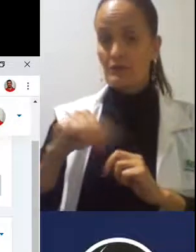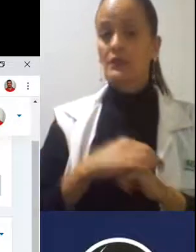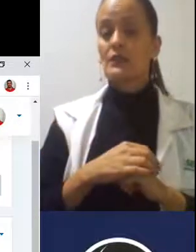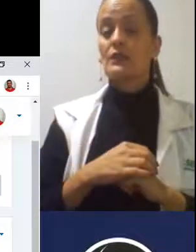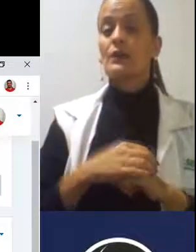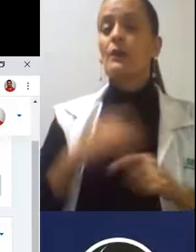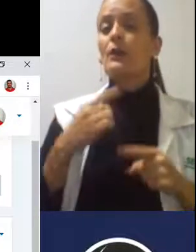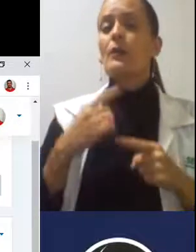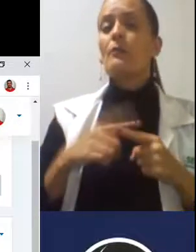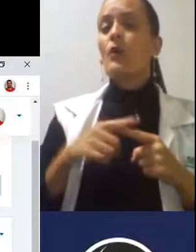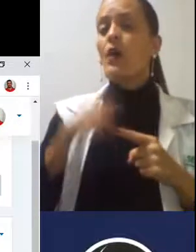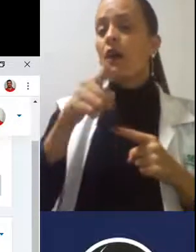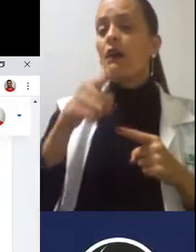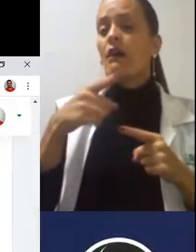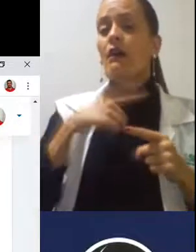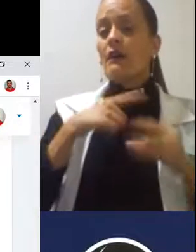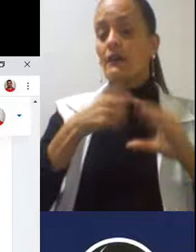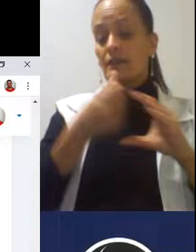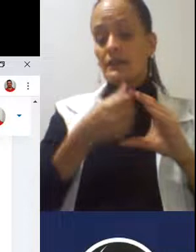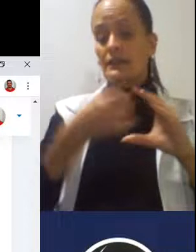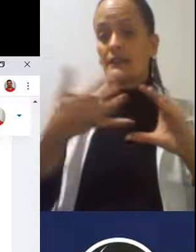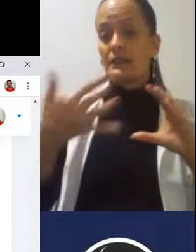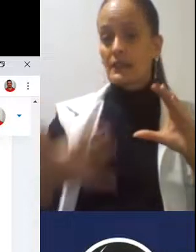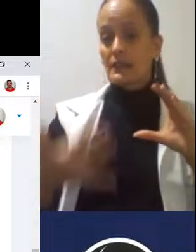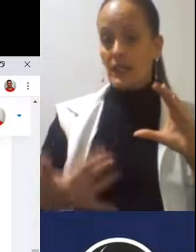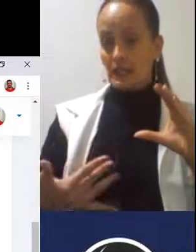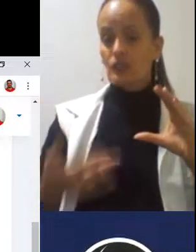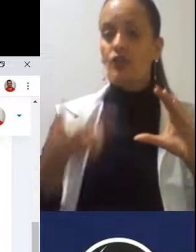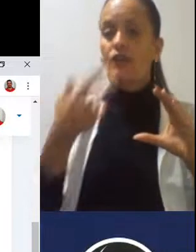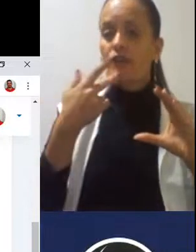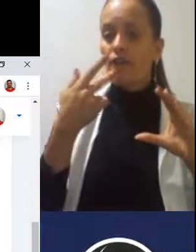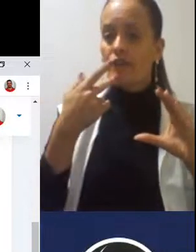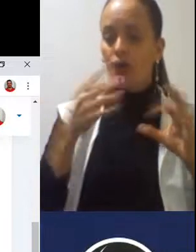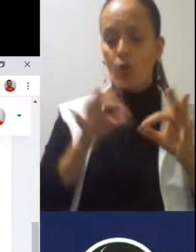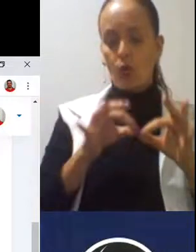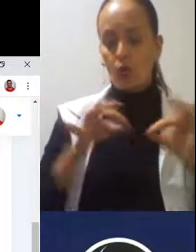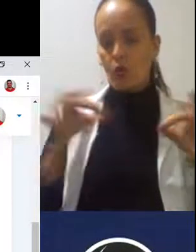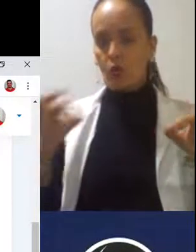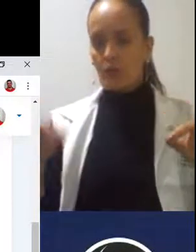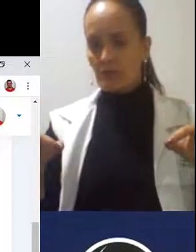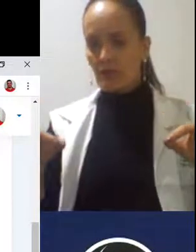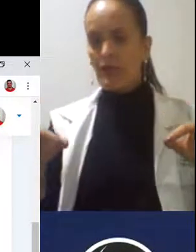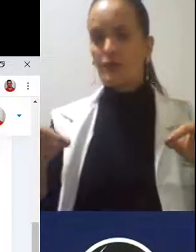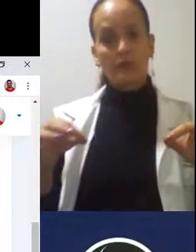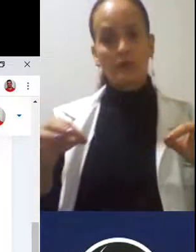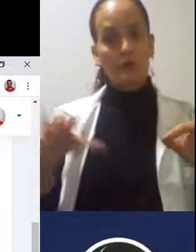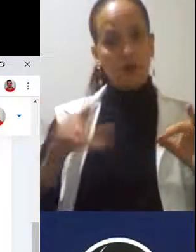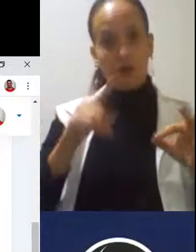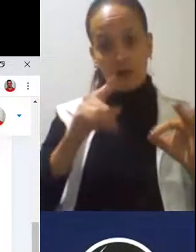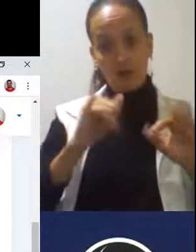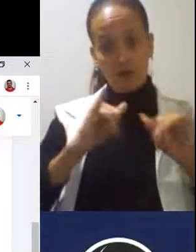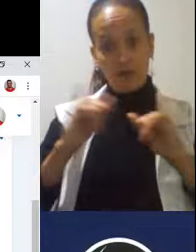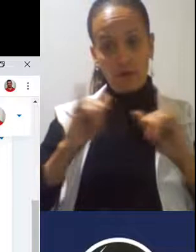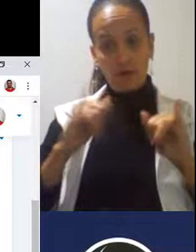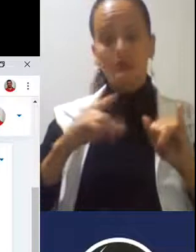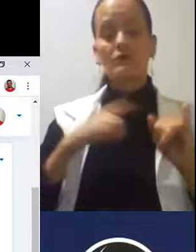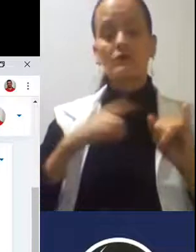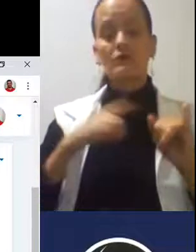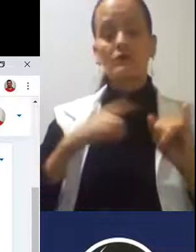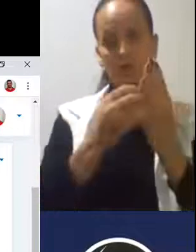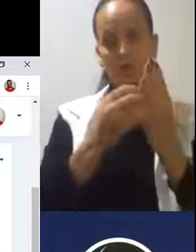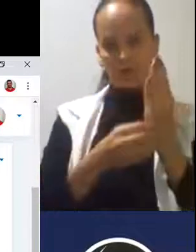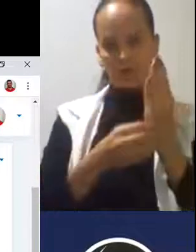as características aqui, ó, ao comprimento do condutor, né? Essas informações estão lá na apostila de vocês, se eu não me engano, no capítulo